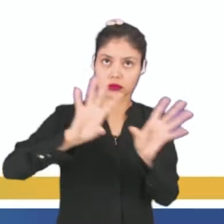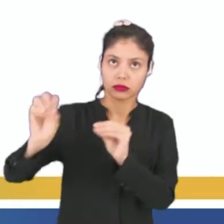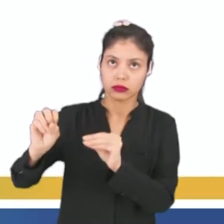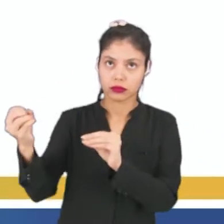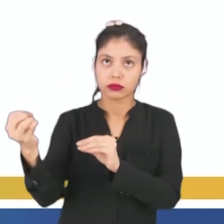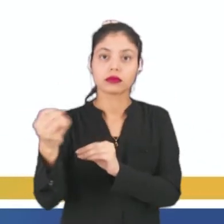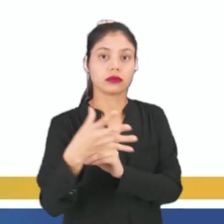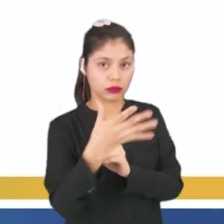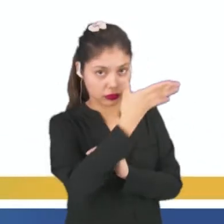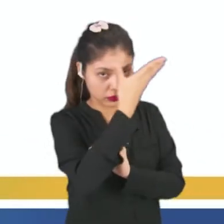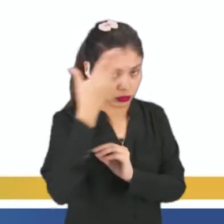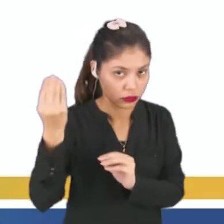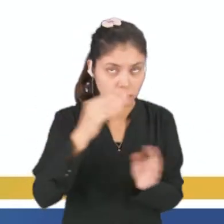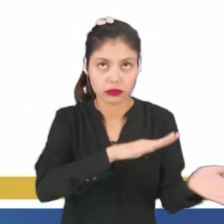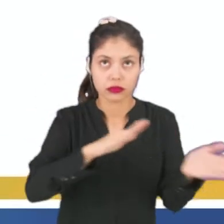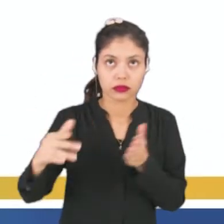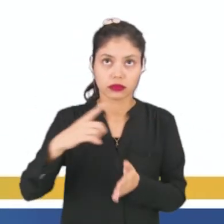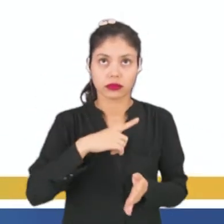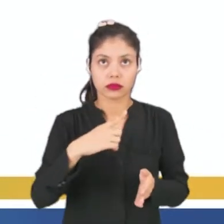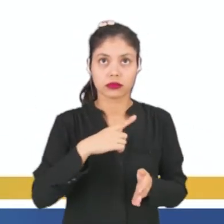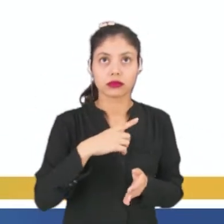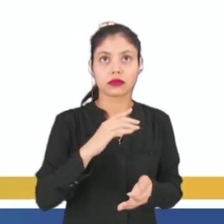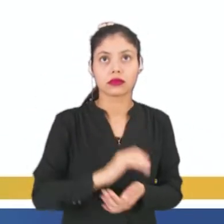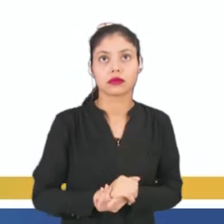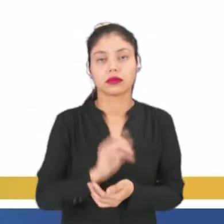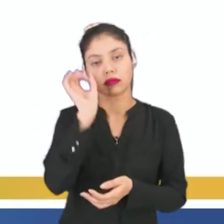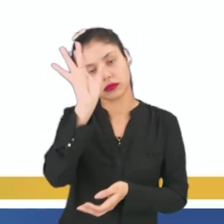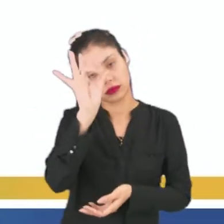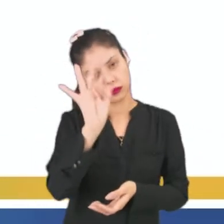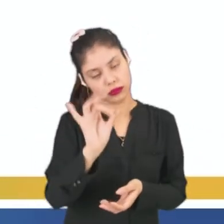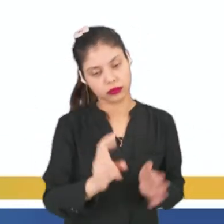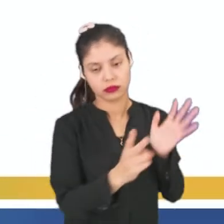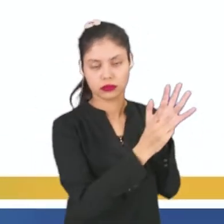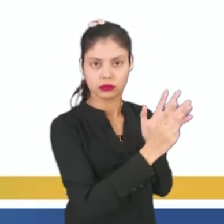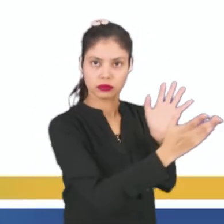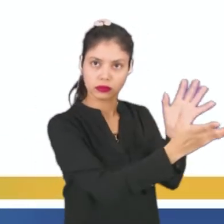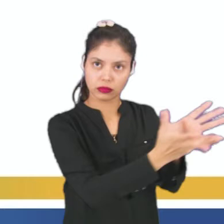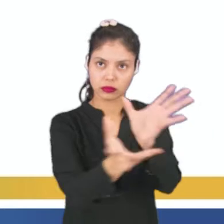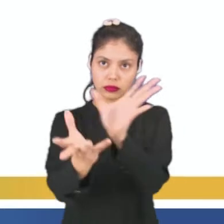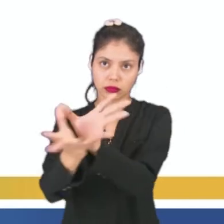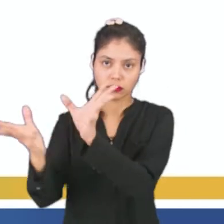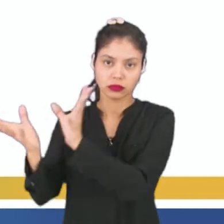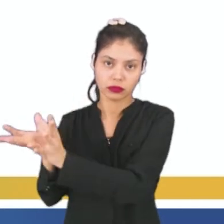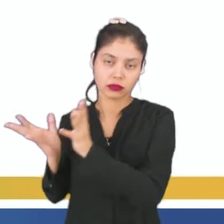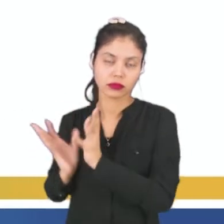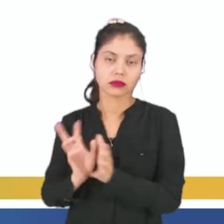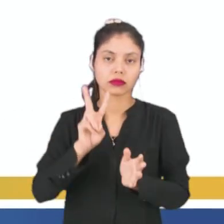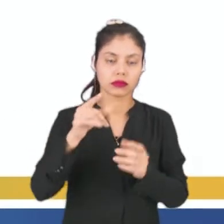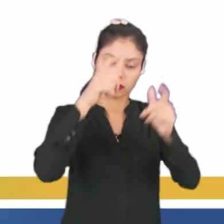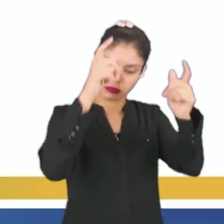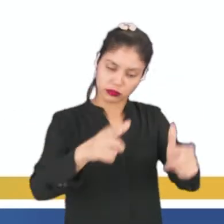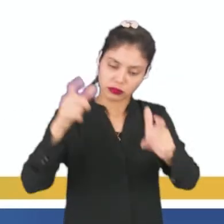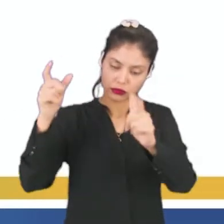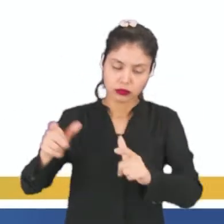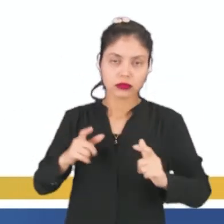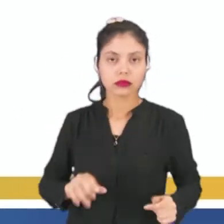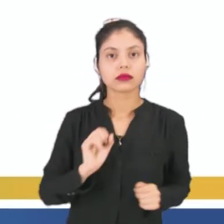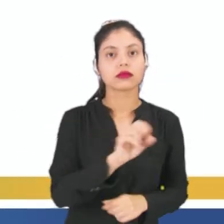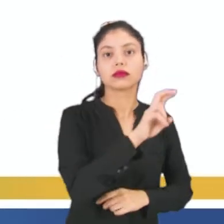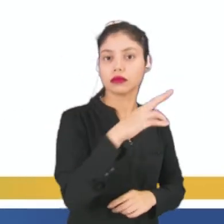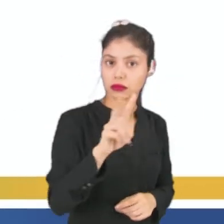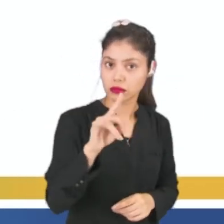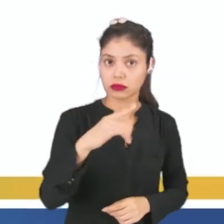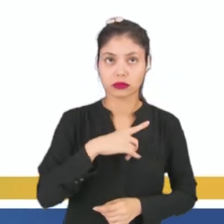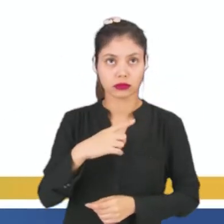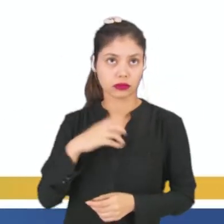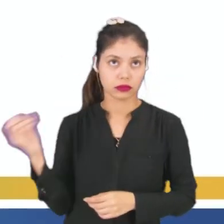ser nômades, né? E vamos passar a sedentário, ou seja, cada tribo vai se estabelecer em um determinado lugar e com isso vai